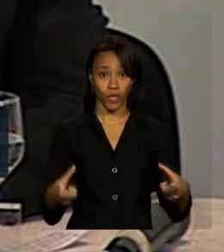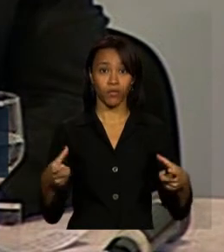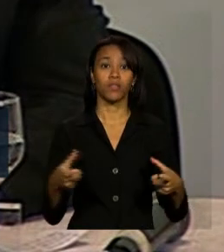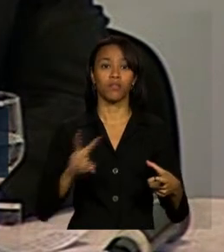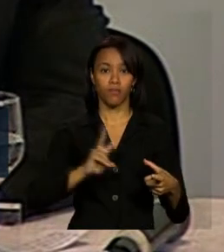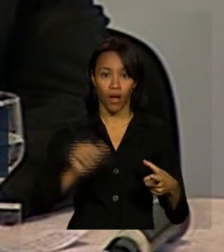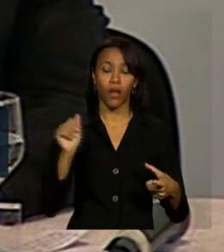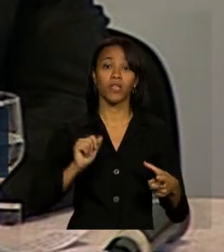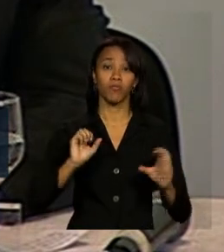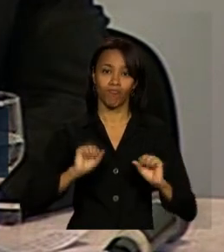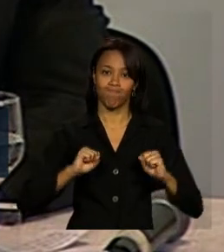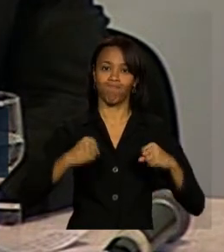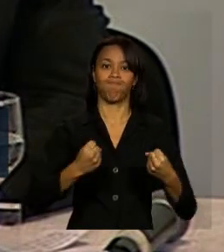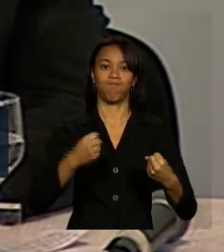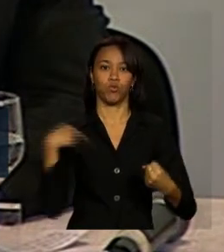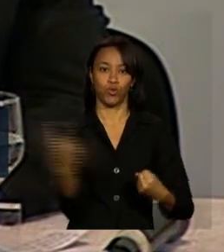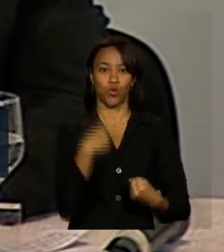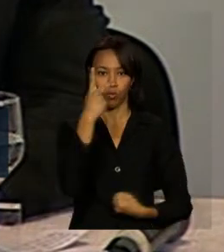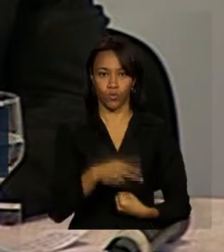pelos esforços dos nossos países.